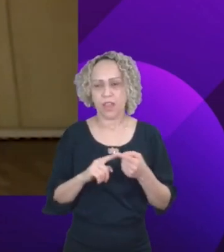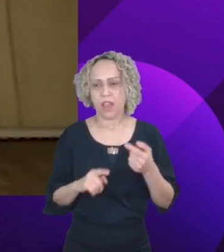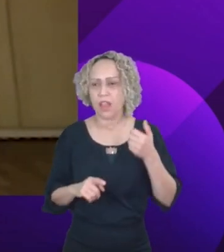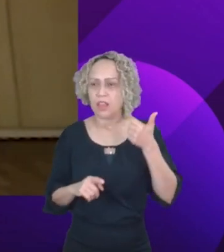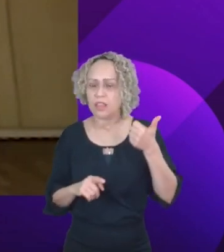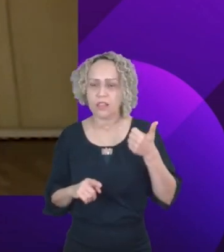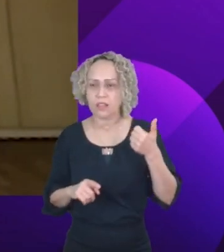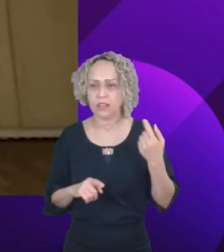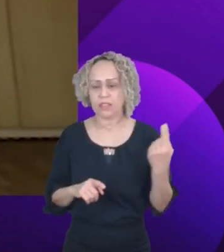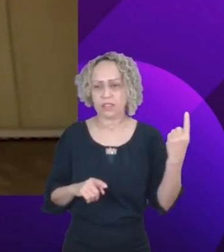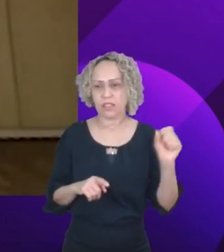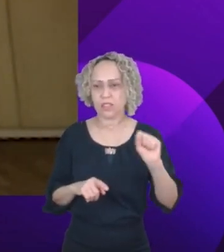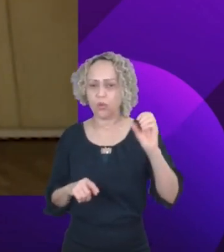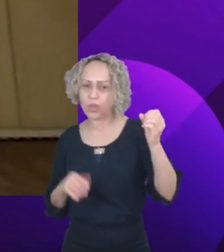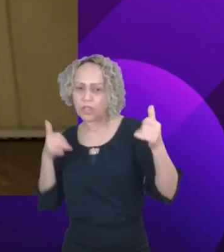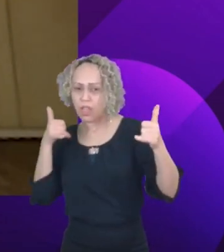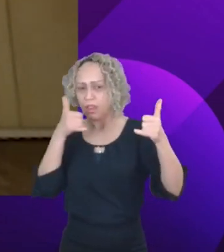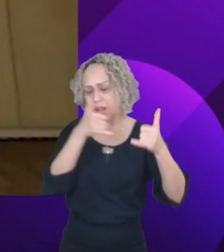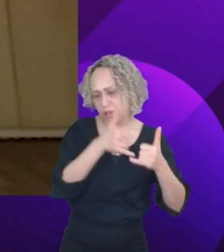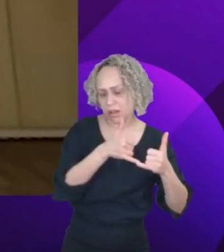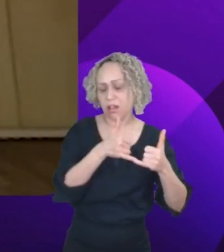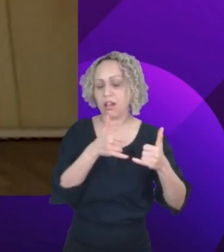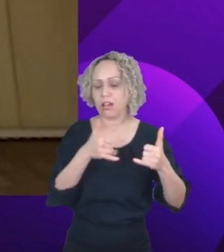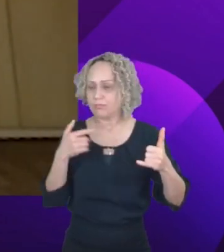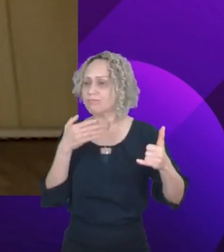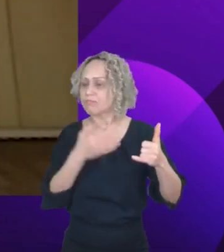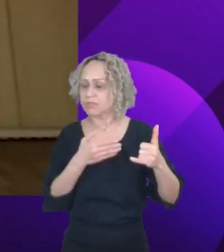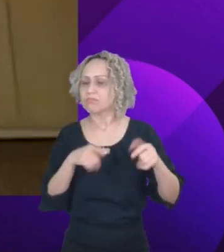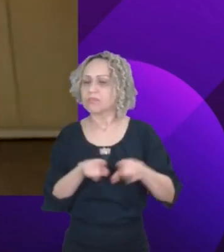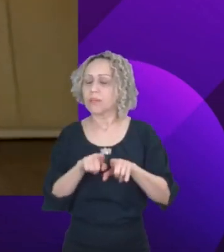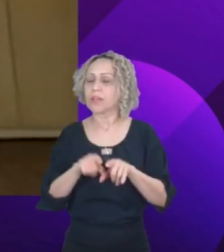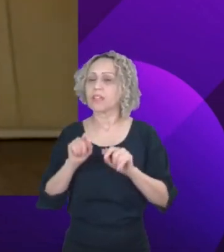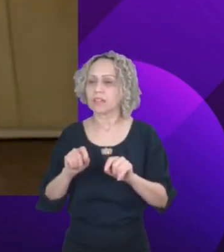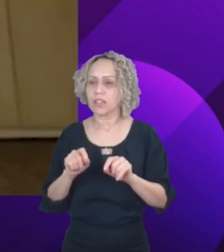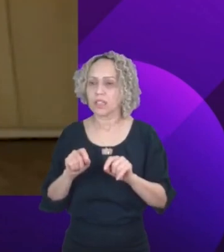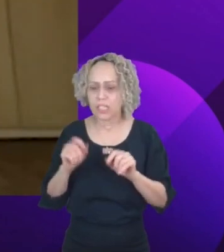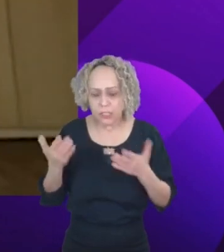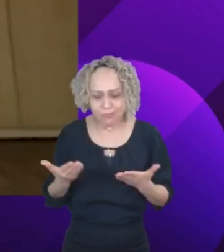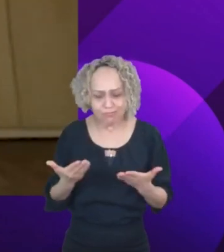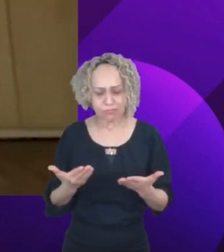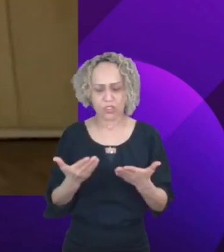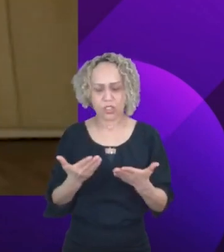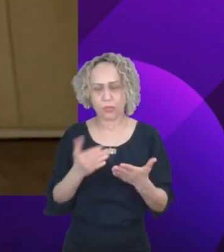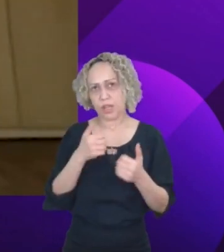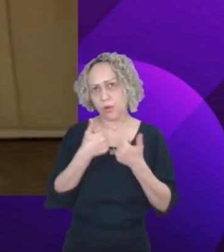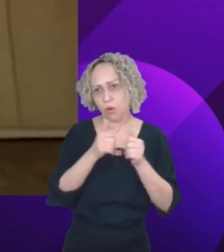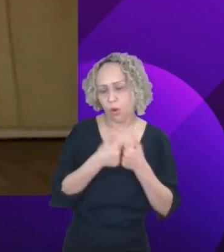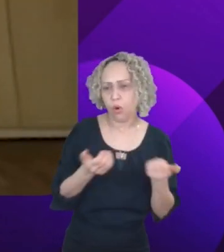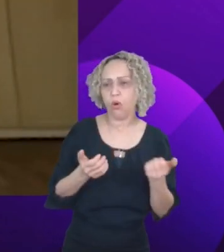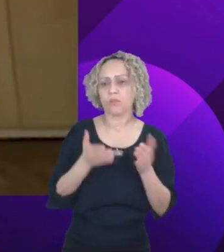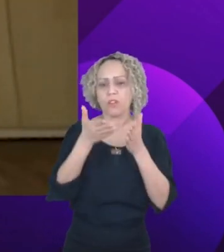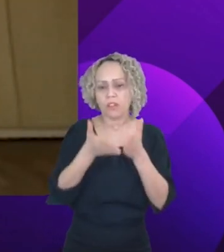móveis de atendimento que tem a proposta, né, de levar o atendimento a mulheres em situação de violência por meio de ônibus, de barcos e